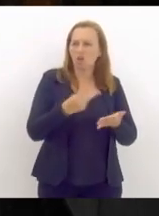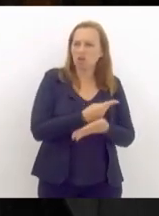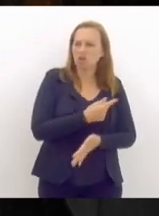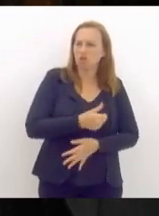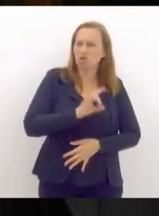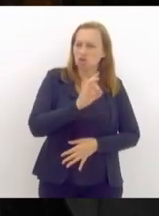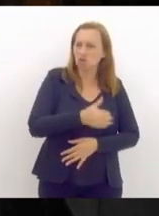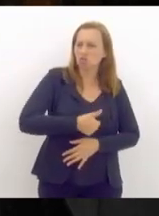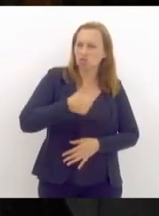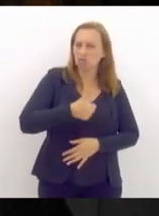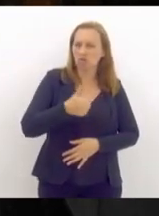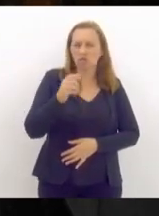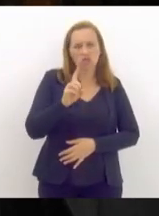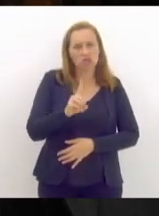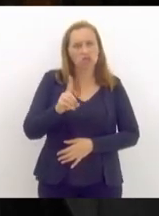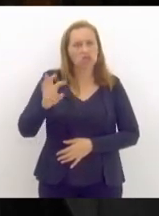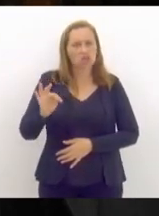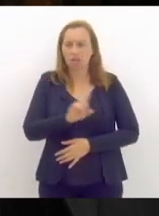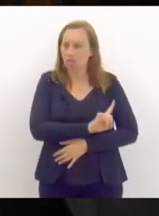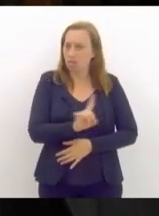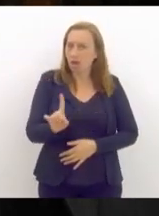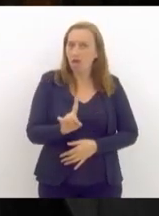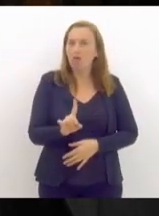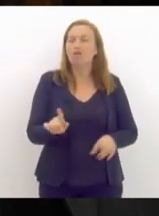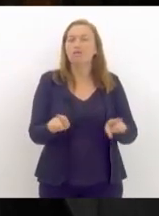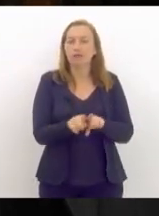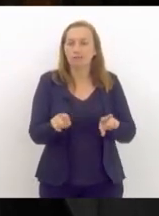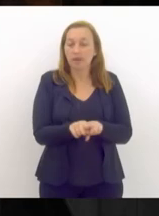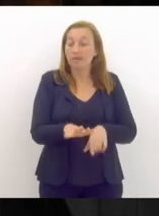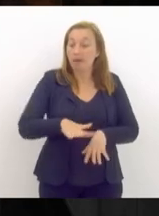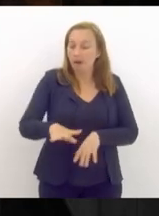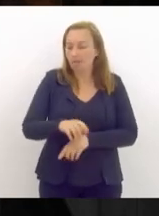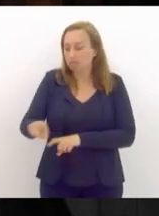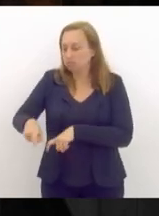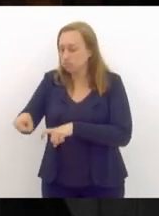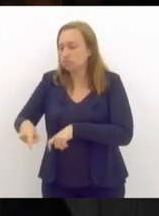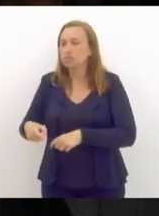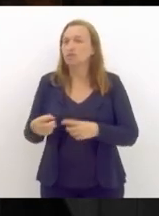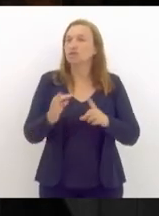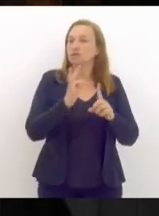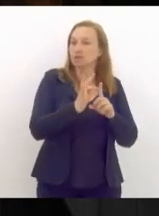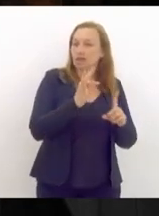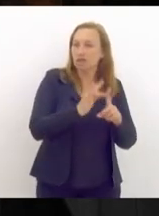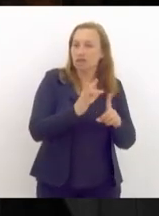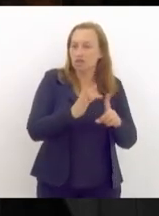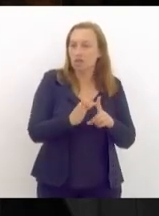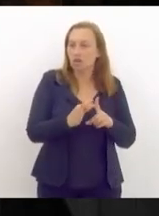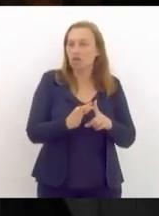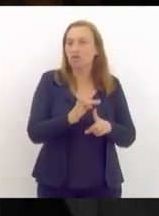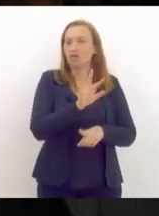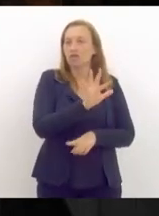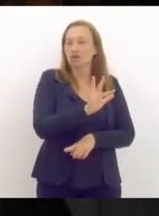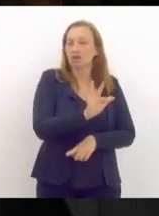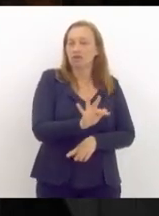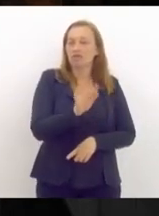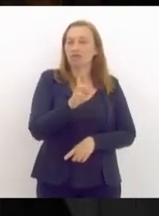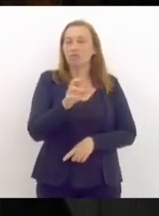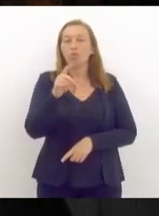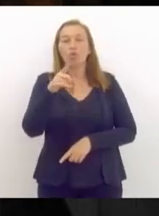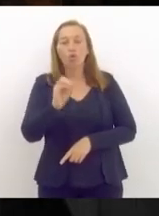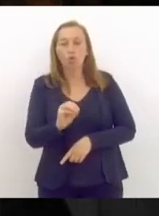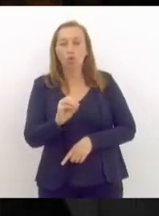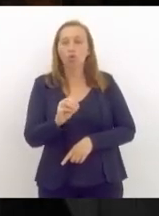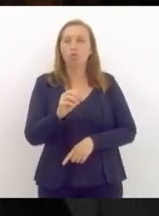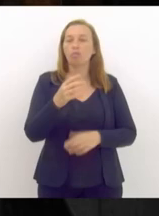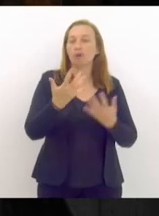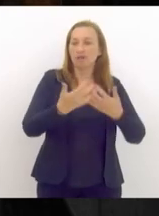primeiro distrito, não. Isso aconteceu também na área rural de Teresópolis, de Friburgo, de Petrópolis. Área rural